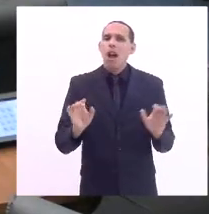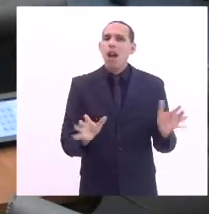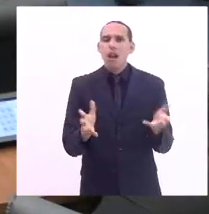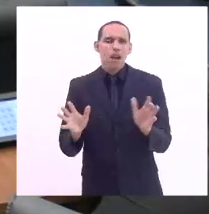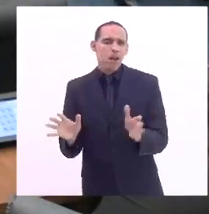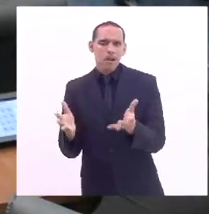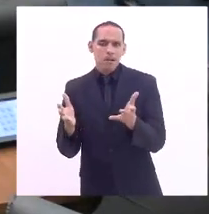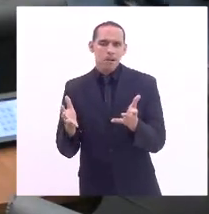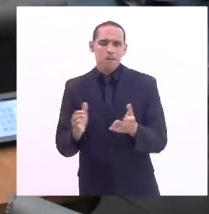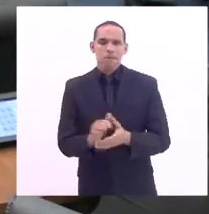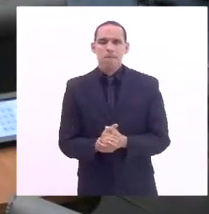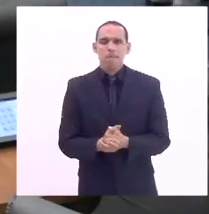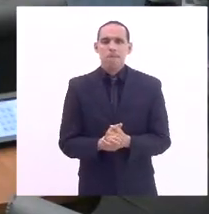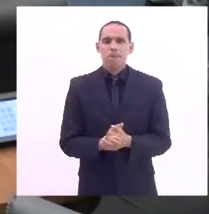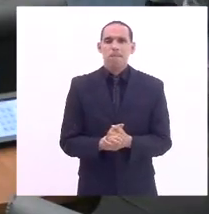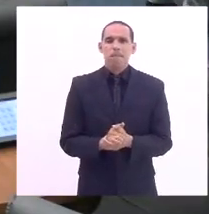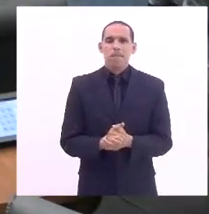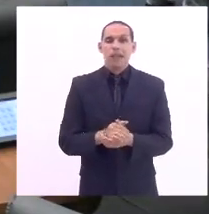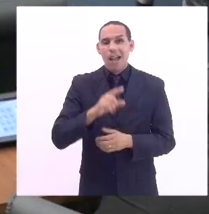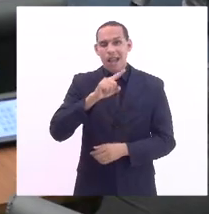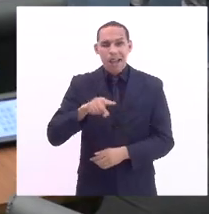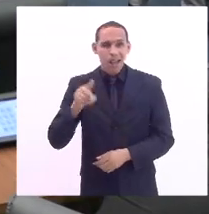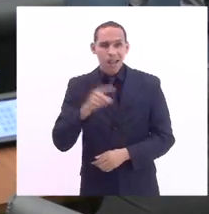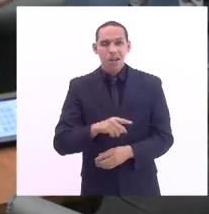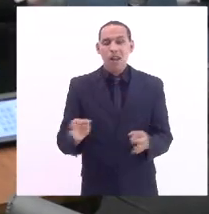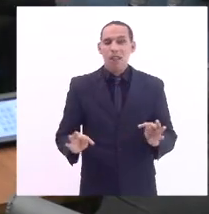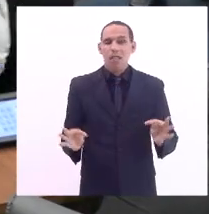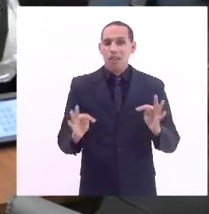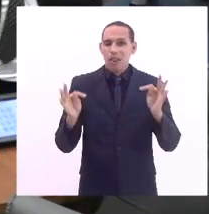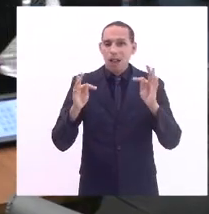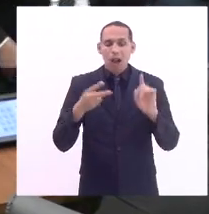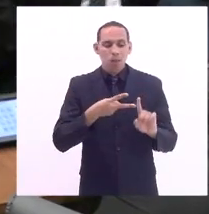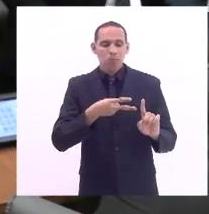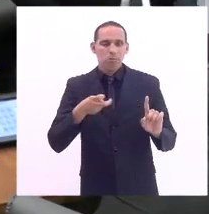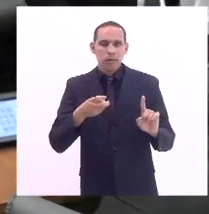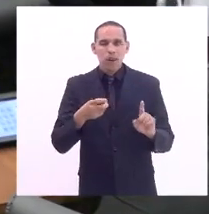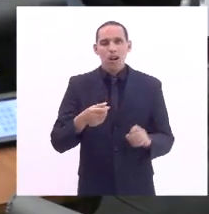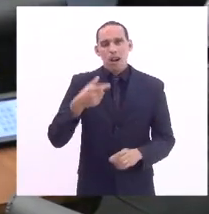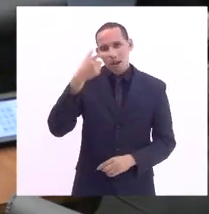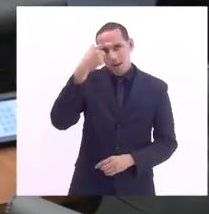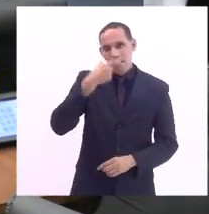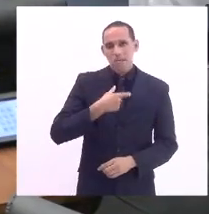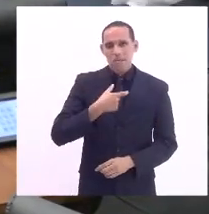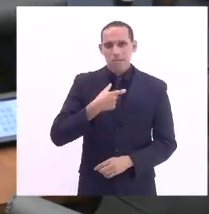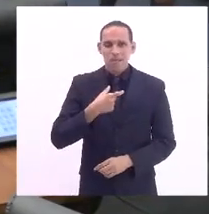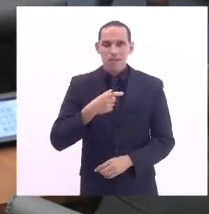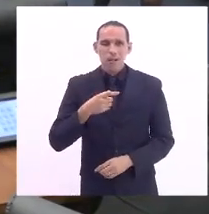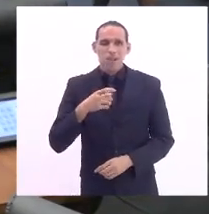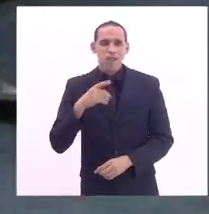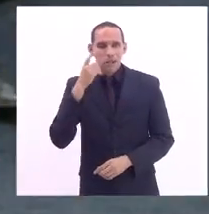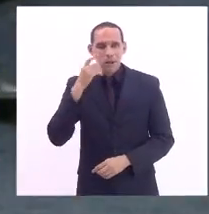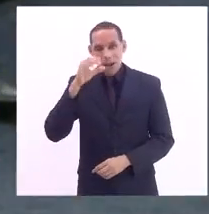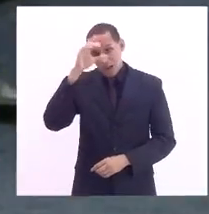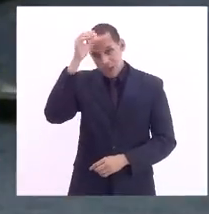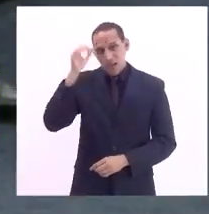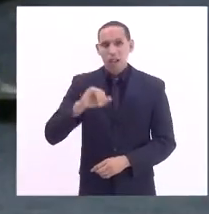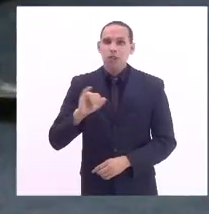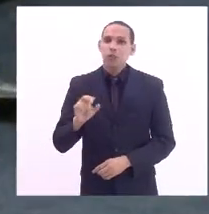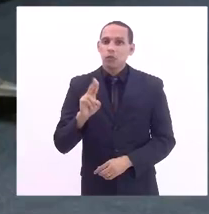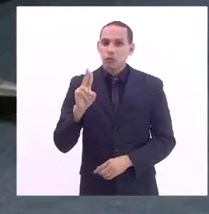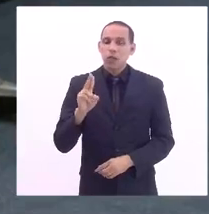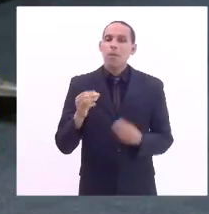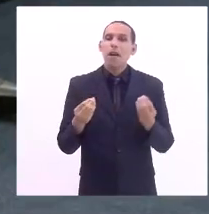campanha para banimento da tecnologia do reconhecimento facial, deputada Tia Ju, para